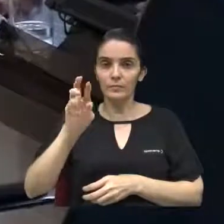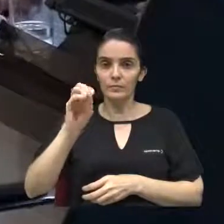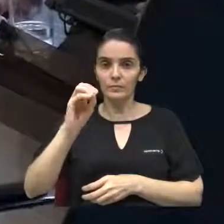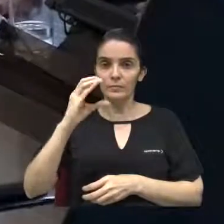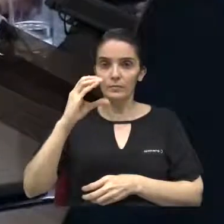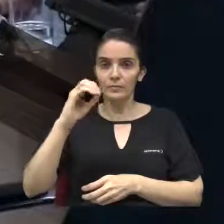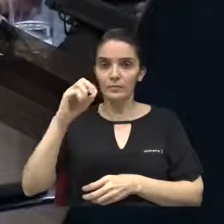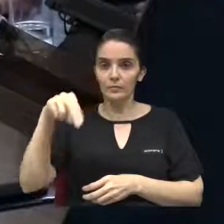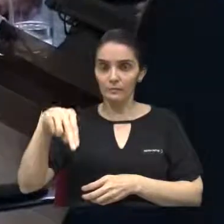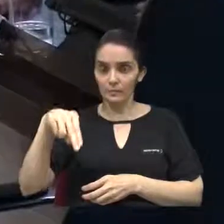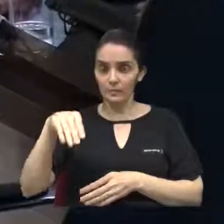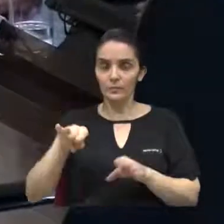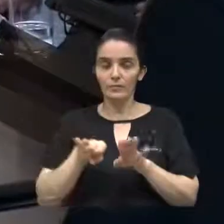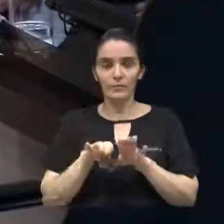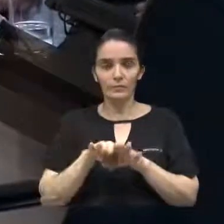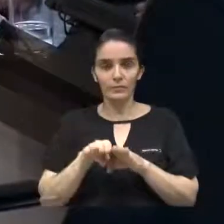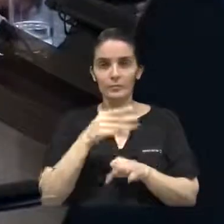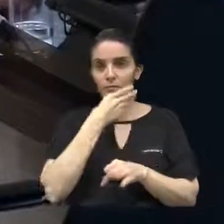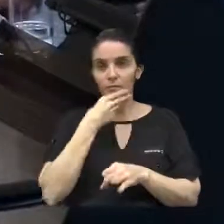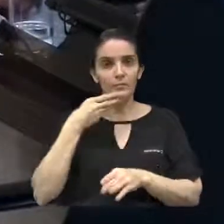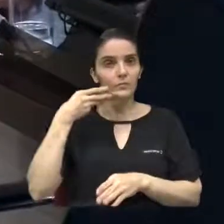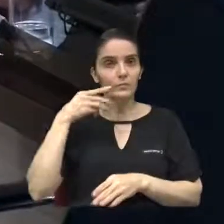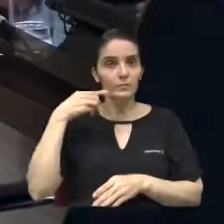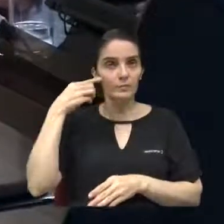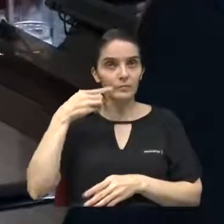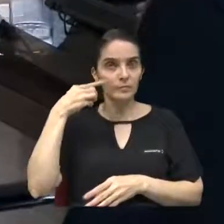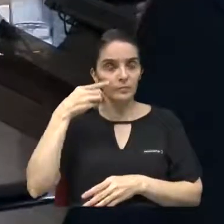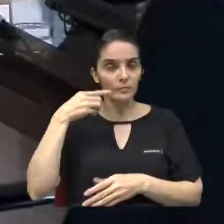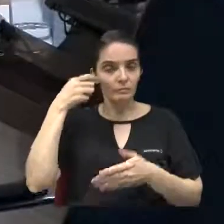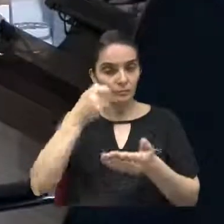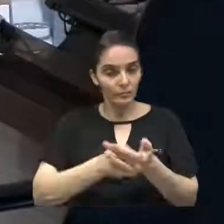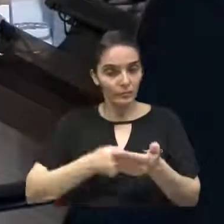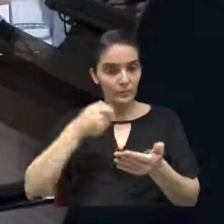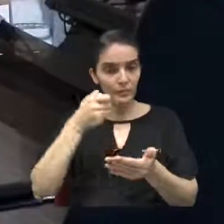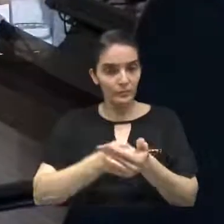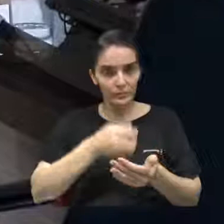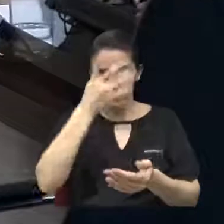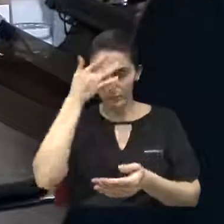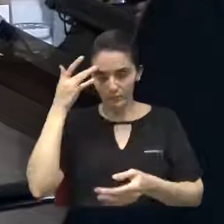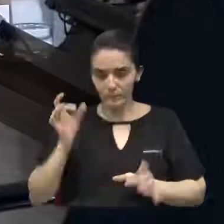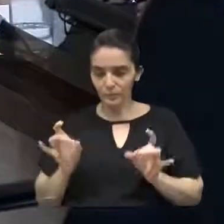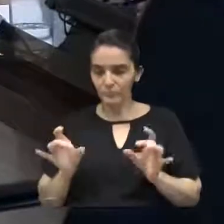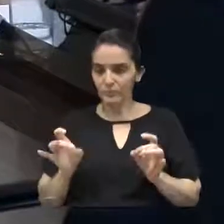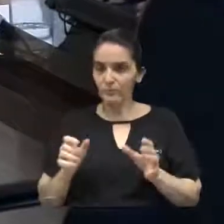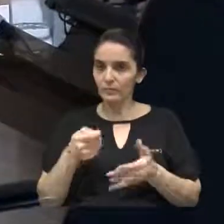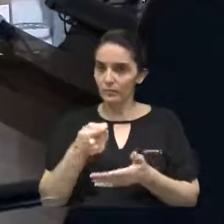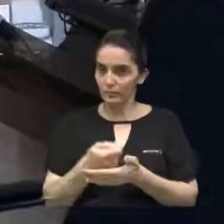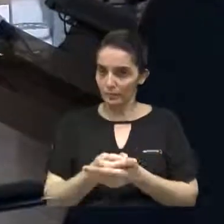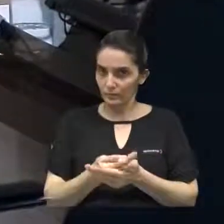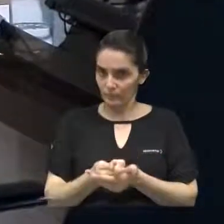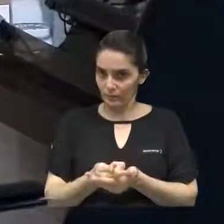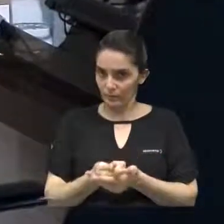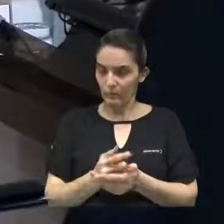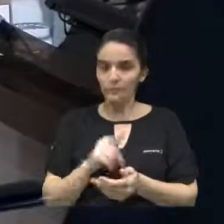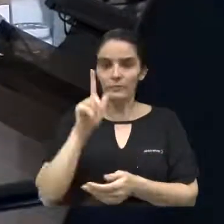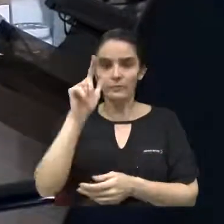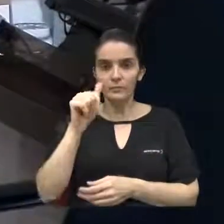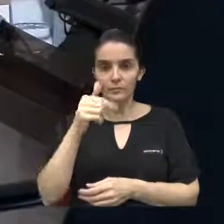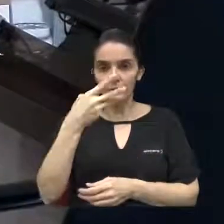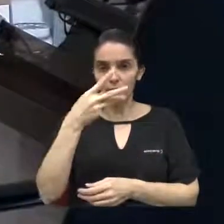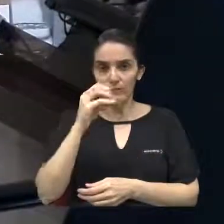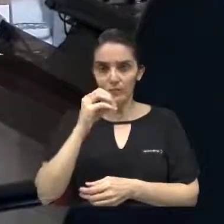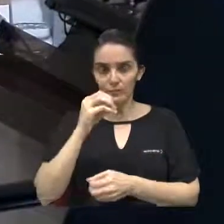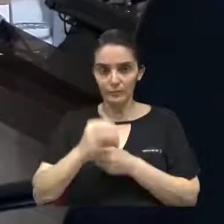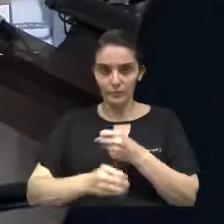como advogada, atuo, milito bastante na causa do consumidor. Infelizmente, depois de quase 30 anos, já